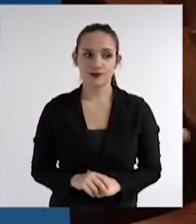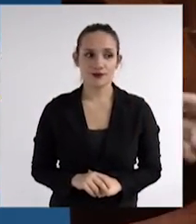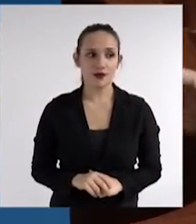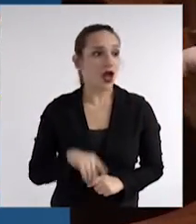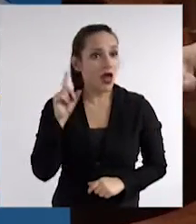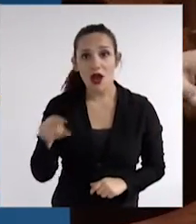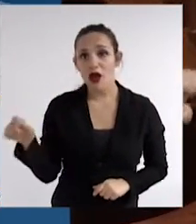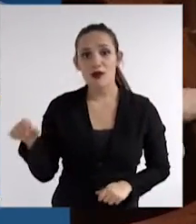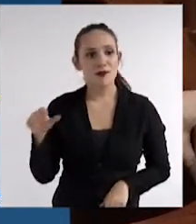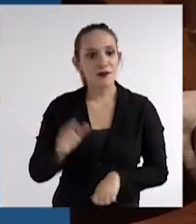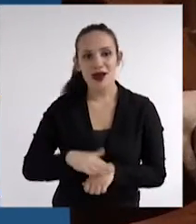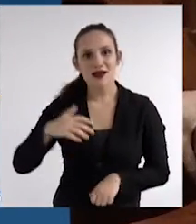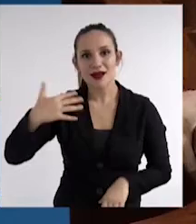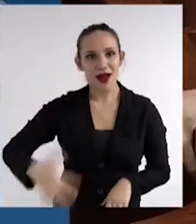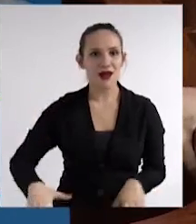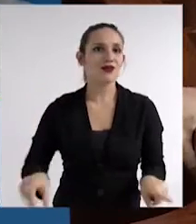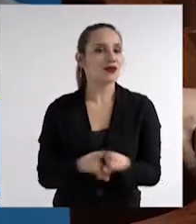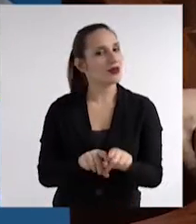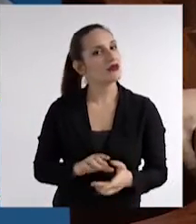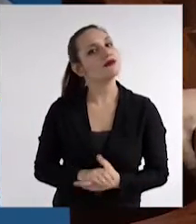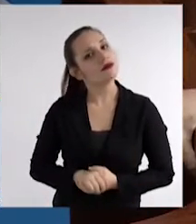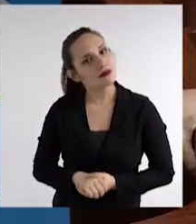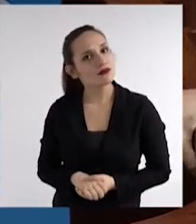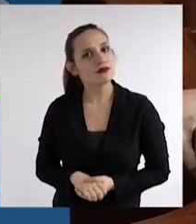meio mais caro do mundo.